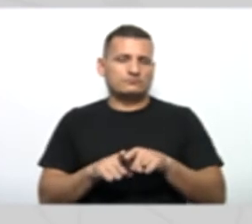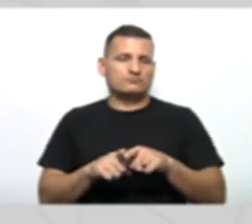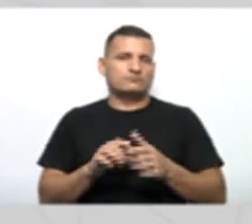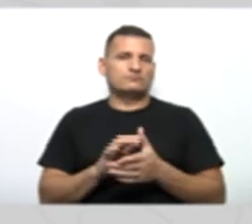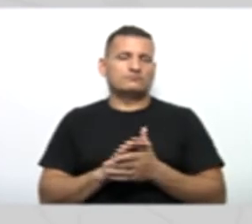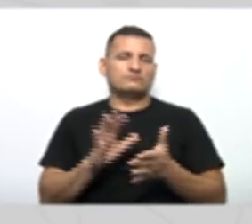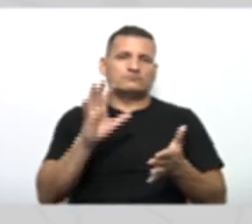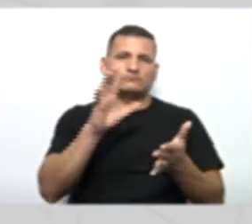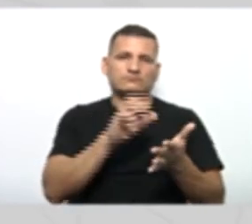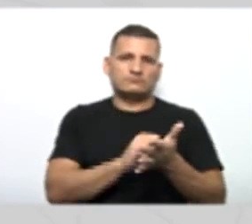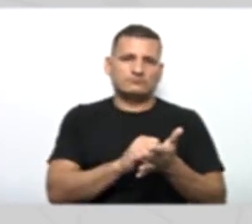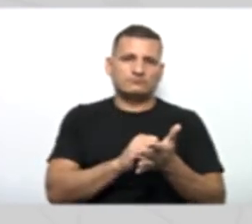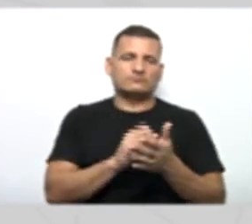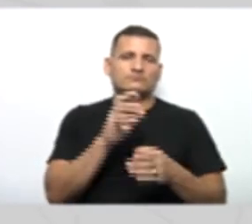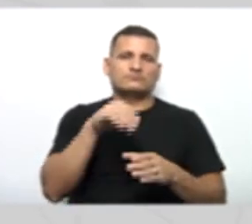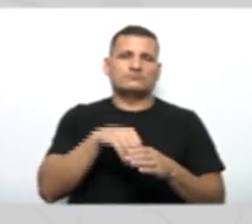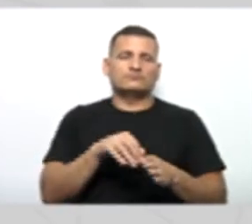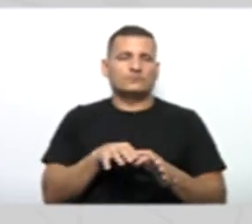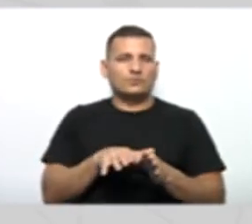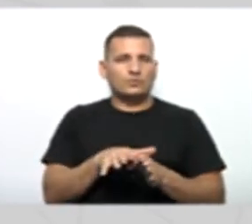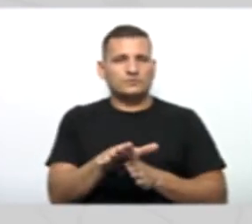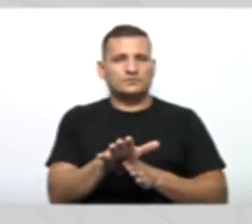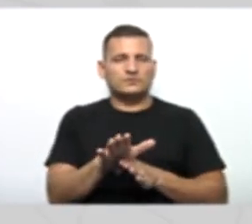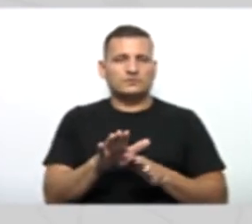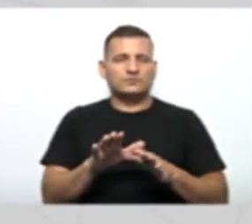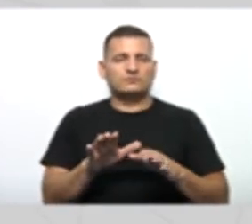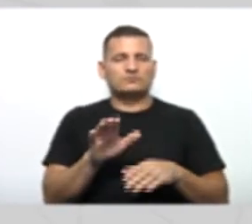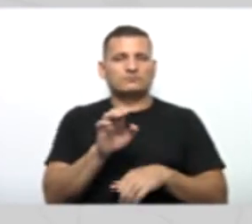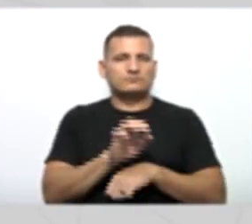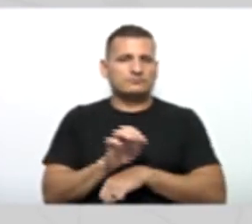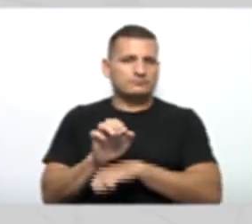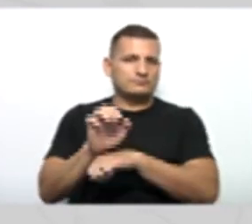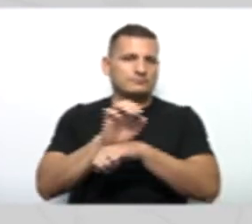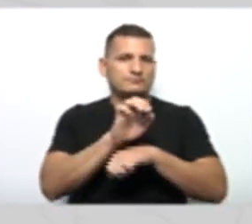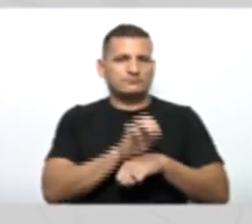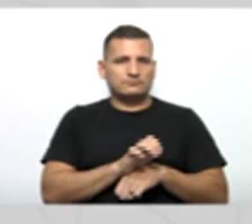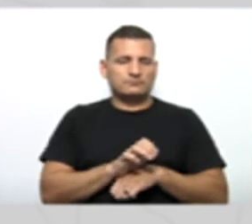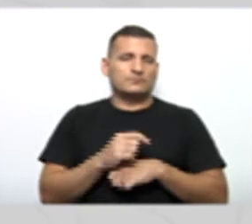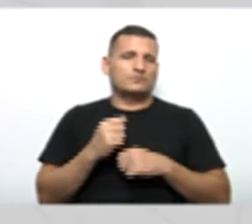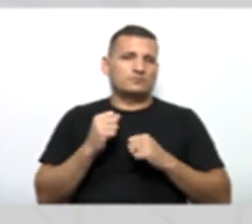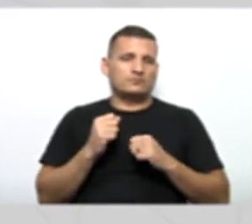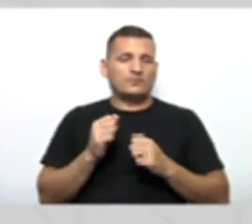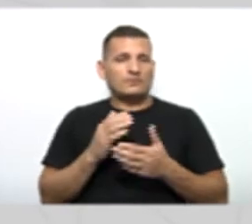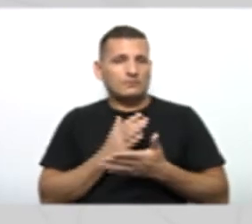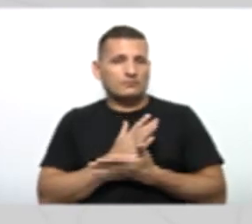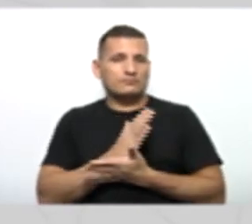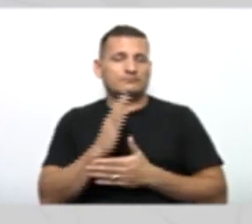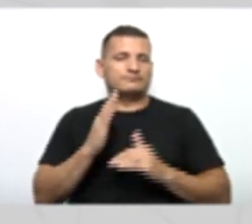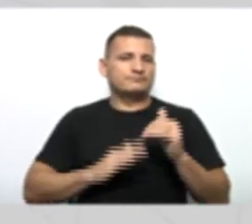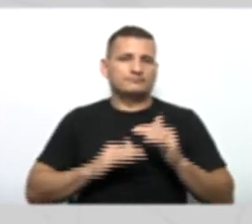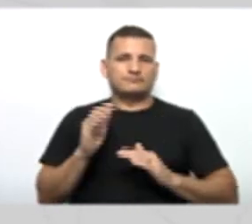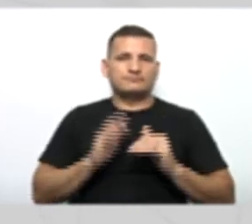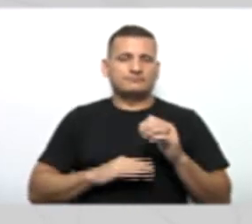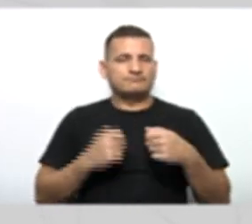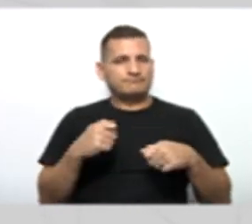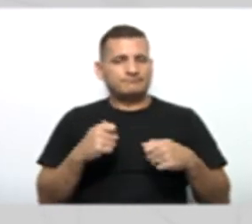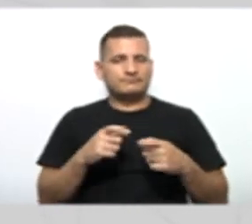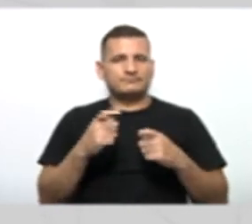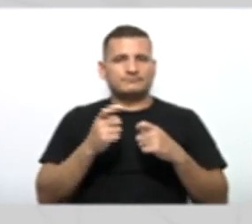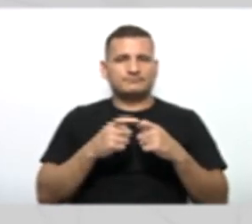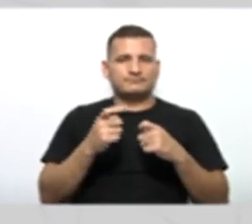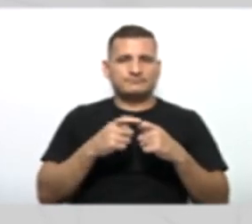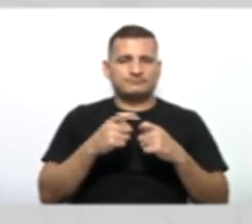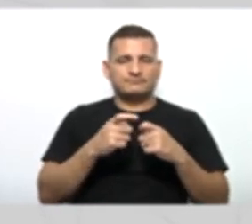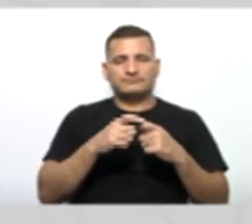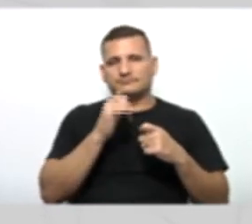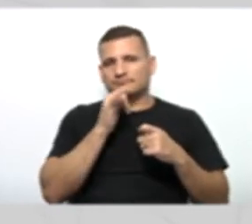registrar dentro dos conselhos regionais posso participar e algumas profissões exigem isso né um médico para